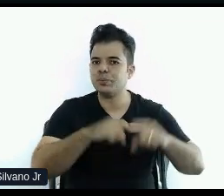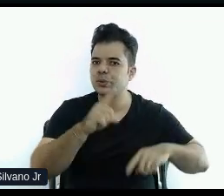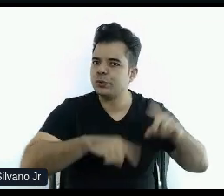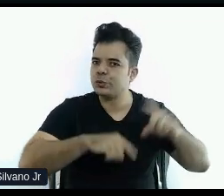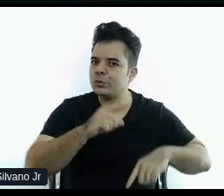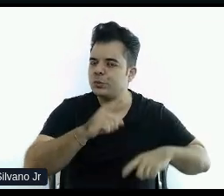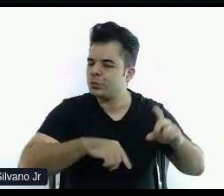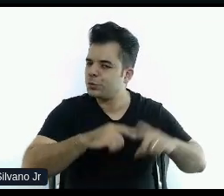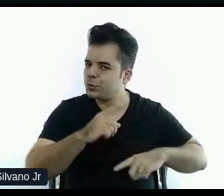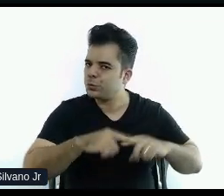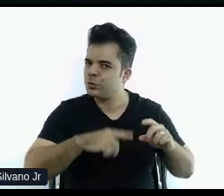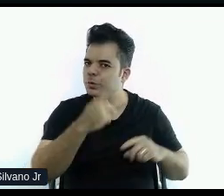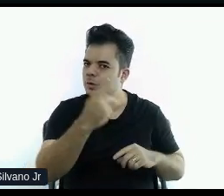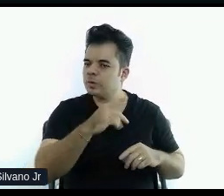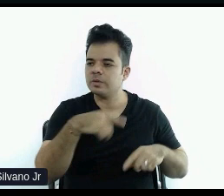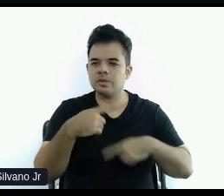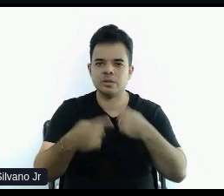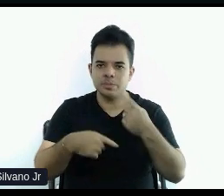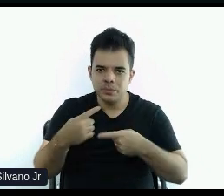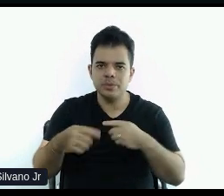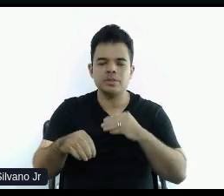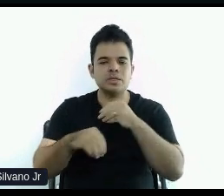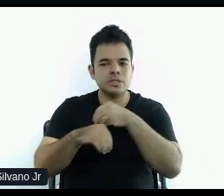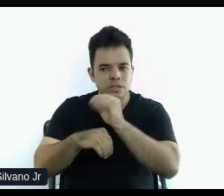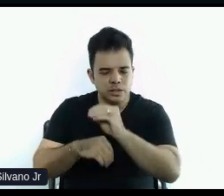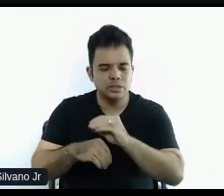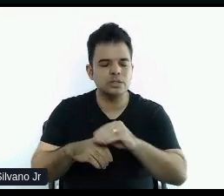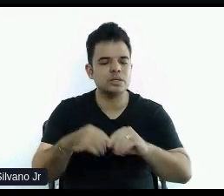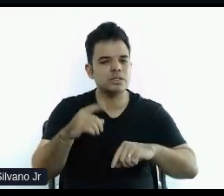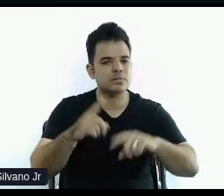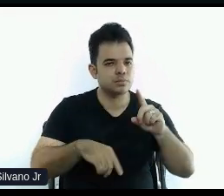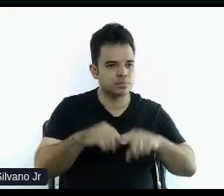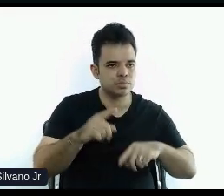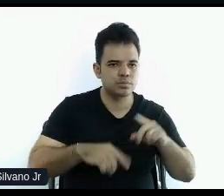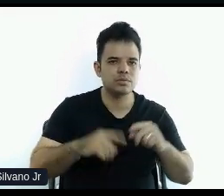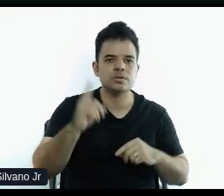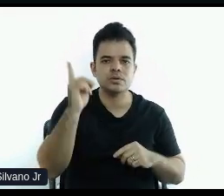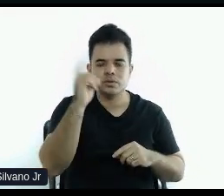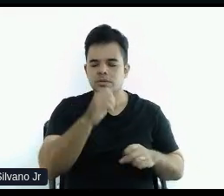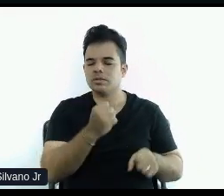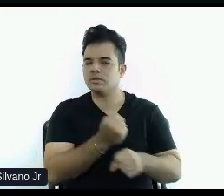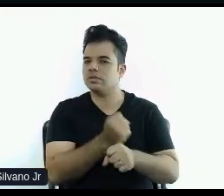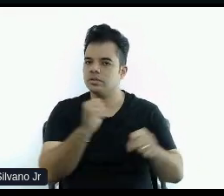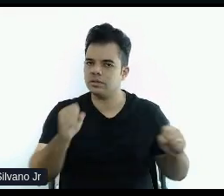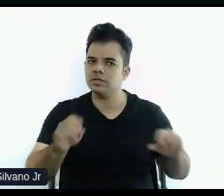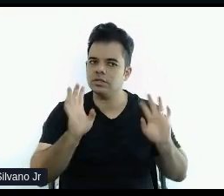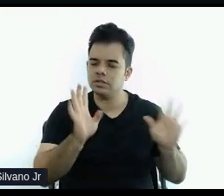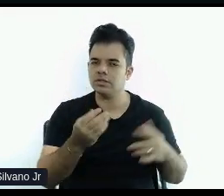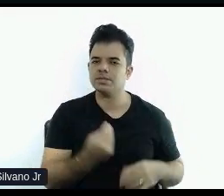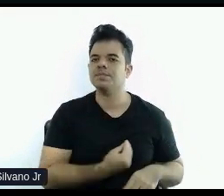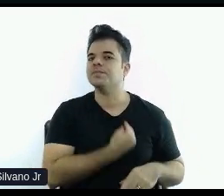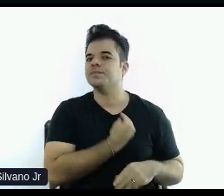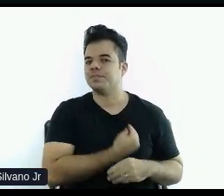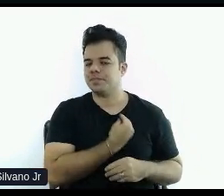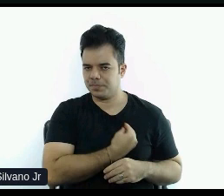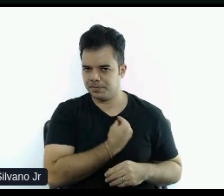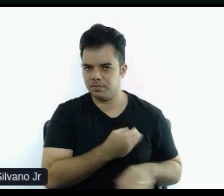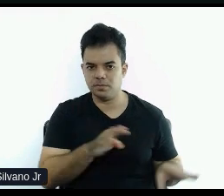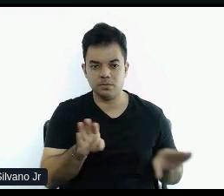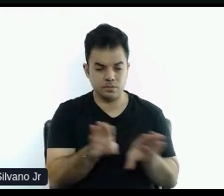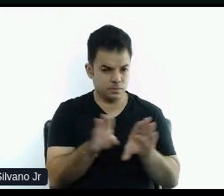para fazer uma recomendação de um produto que é robusto, um produto que é grande, que já está no ar,